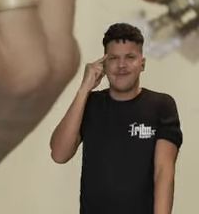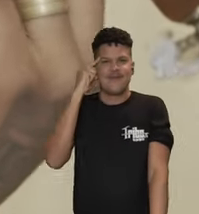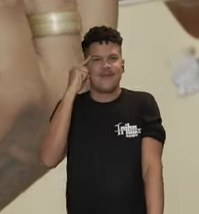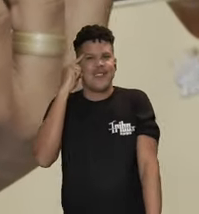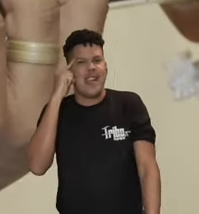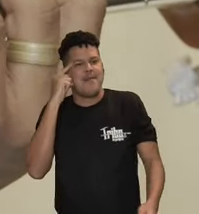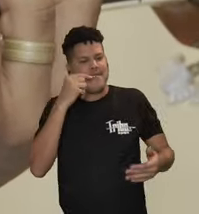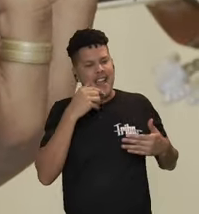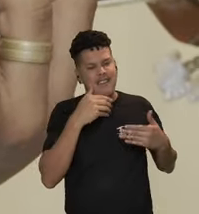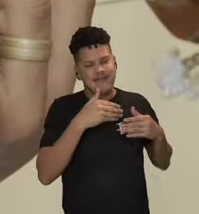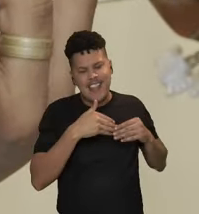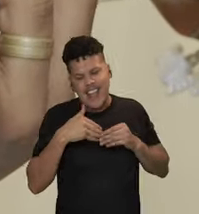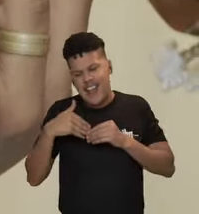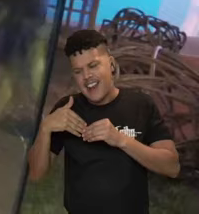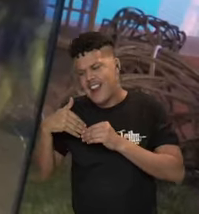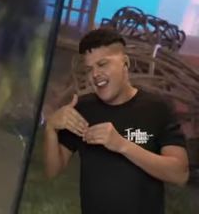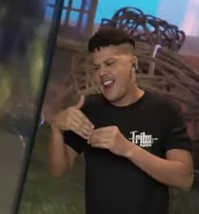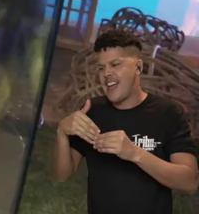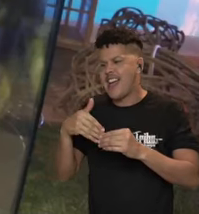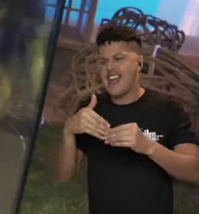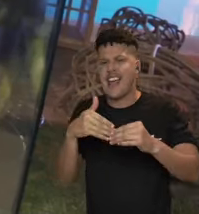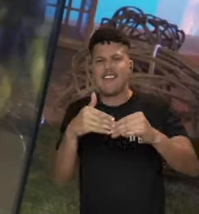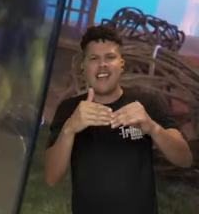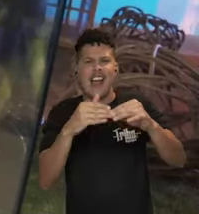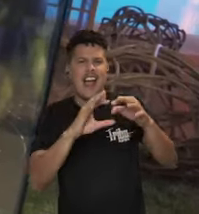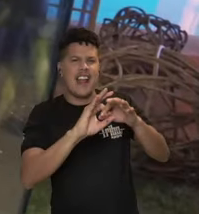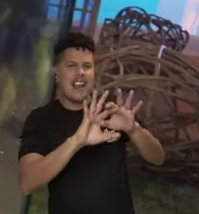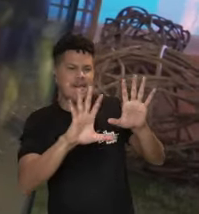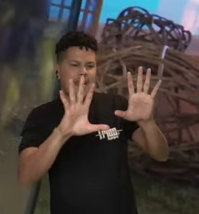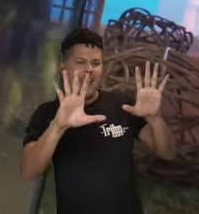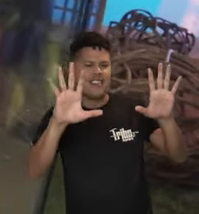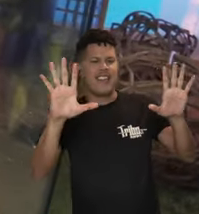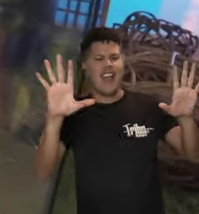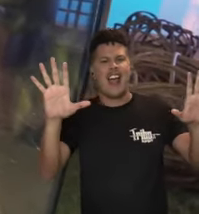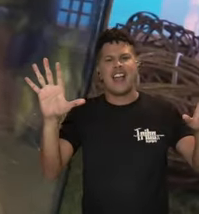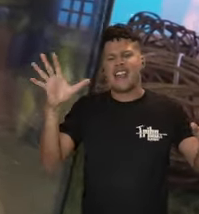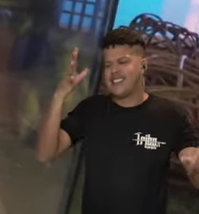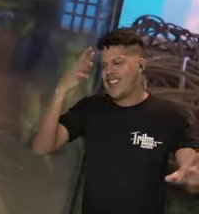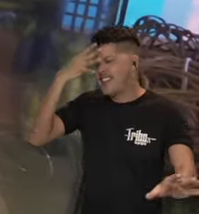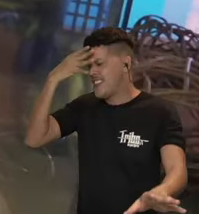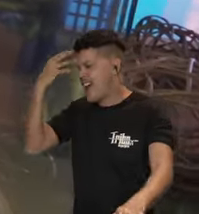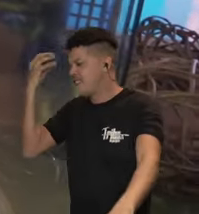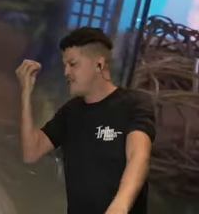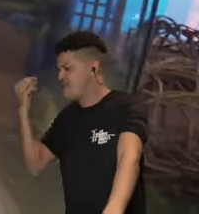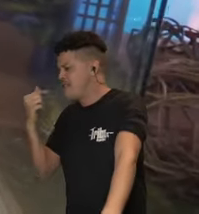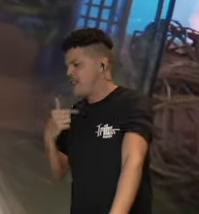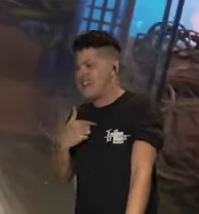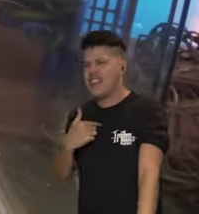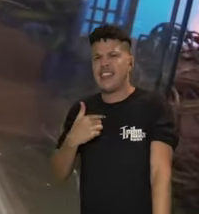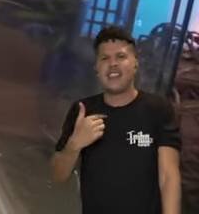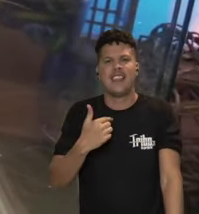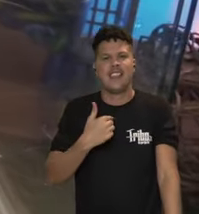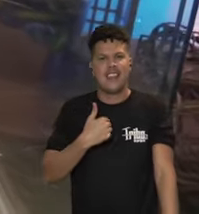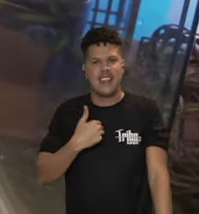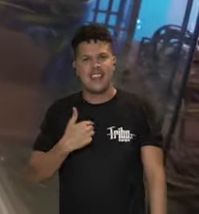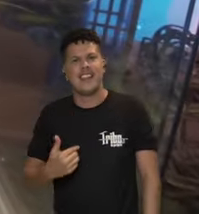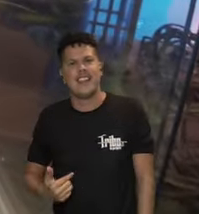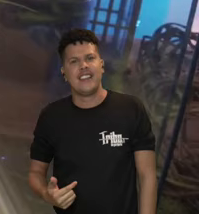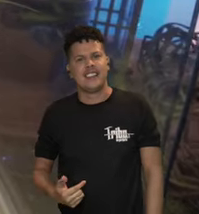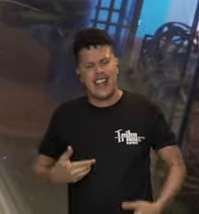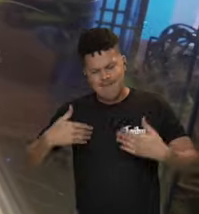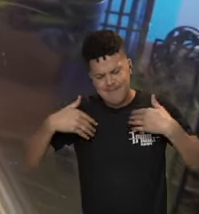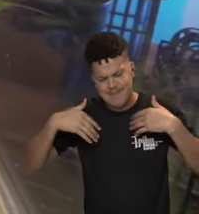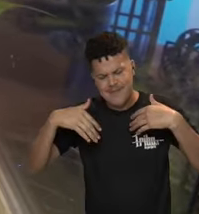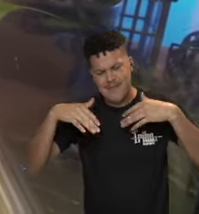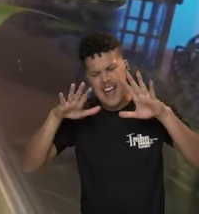Pensamentos me levam até a liberdade. Se esqueça de mim